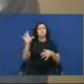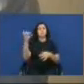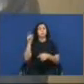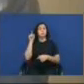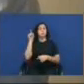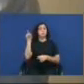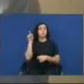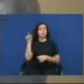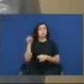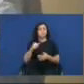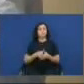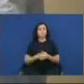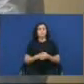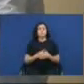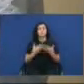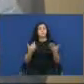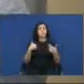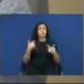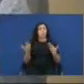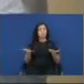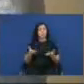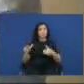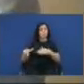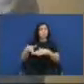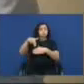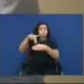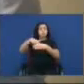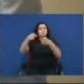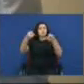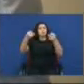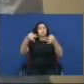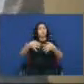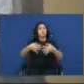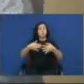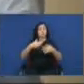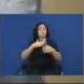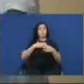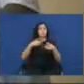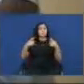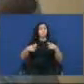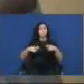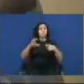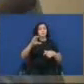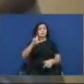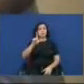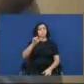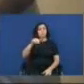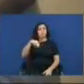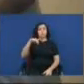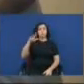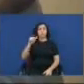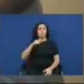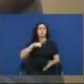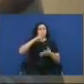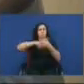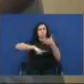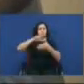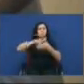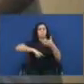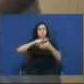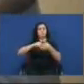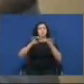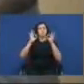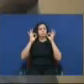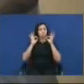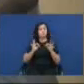lá. Então, eu vim dizer aqui para vocês que a minha clínica, ela é uma clínica toda documentada, sim.